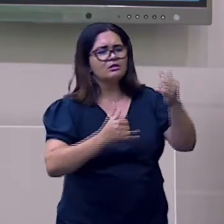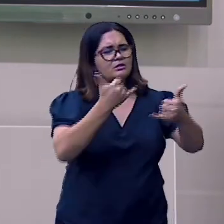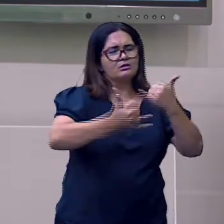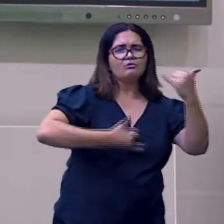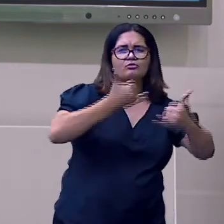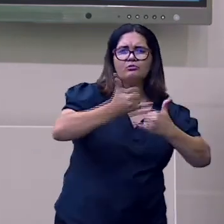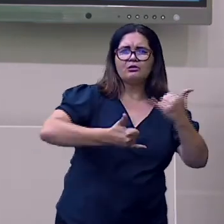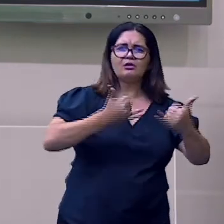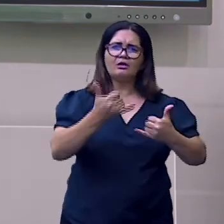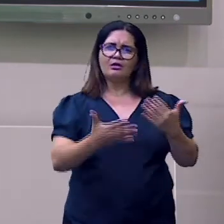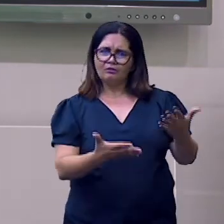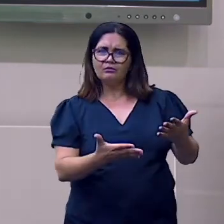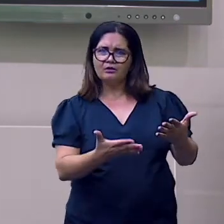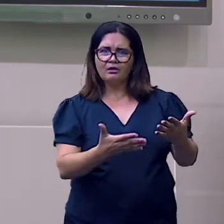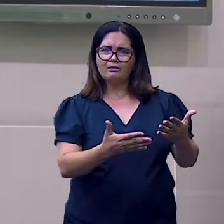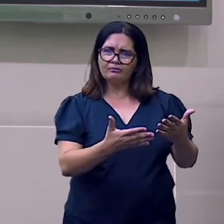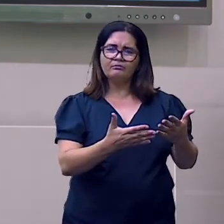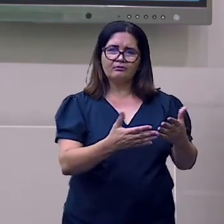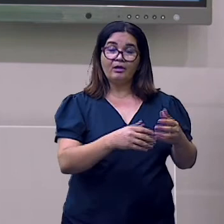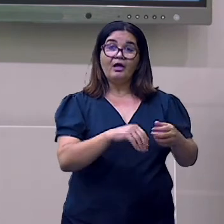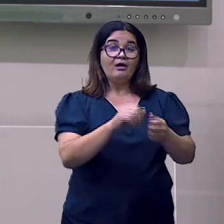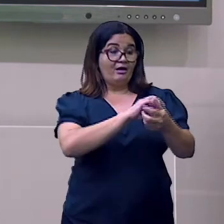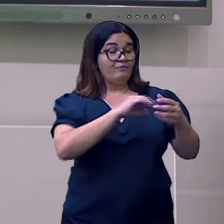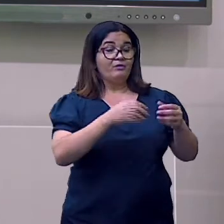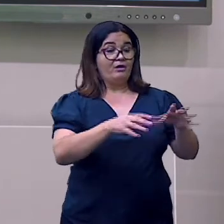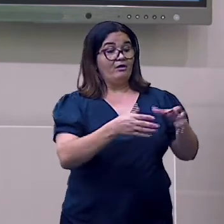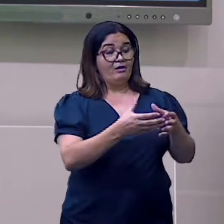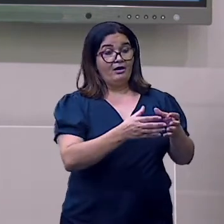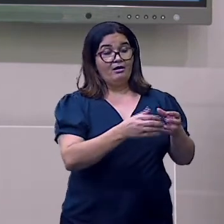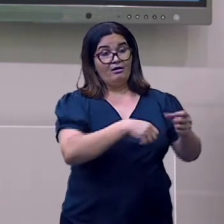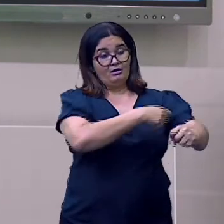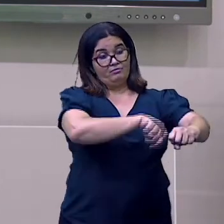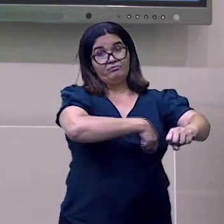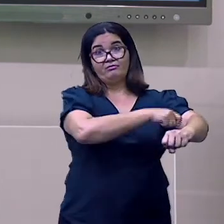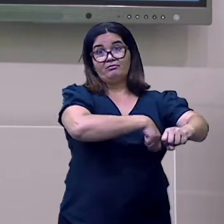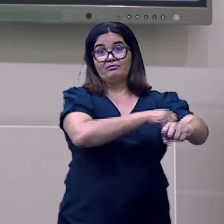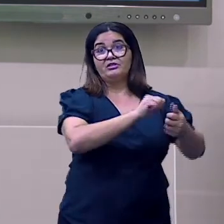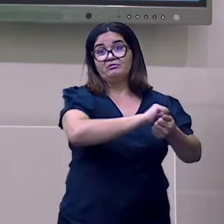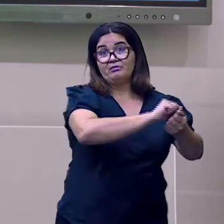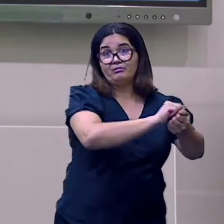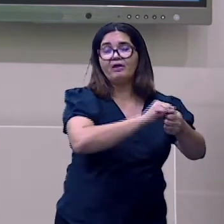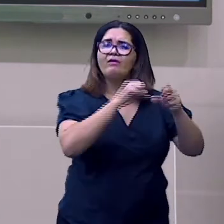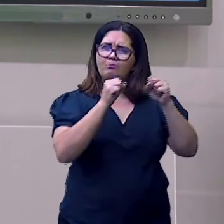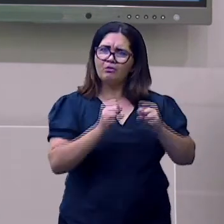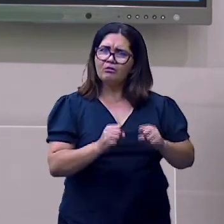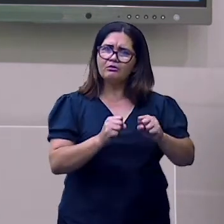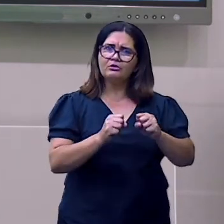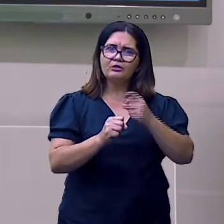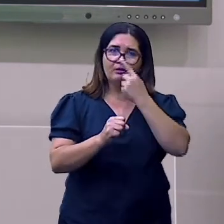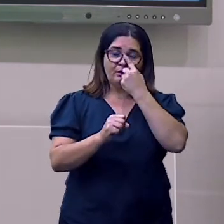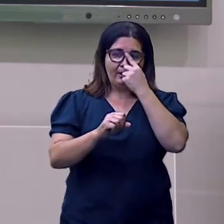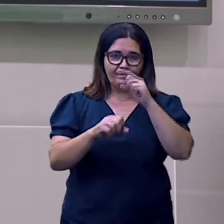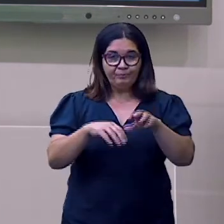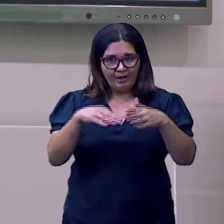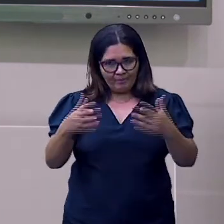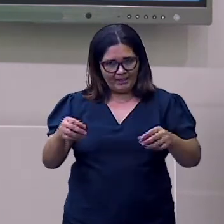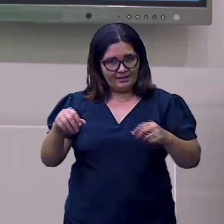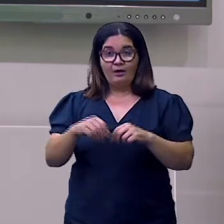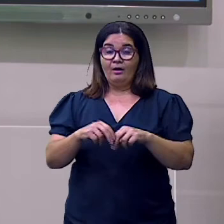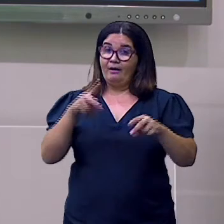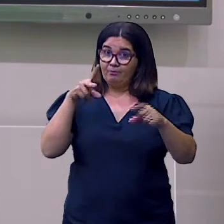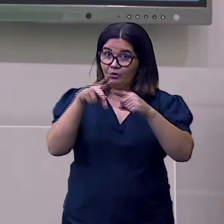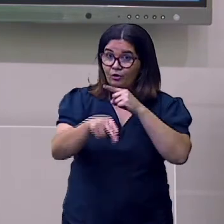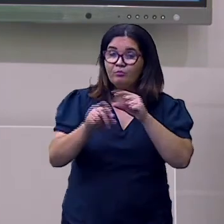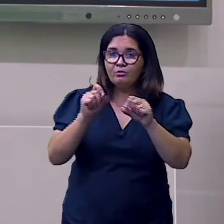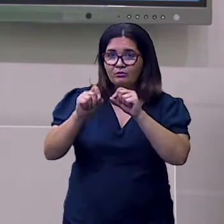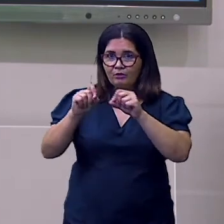coisa, ela não pode trabalhar a título de receber para trabalhar, tá? Mas ajudar ali em alguma coisa